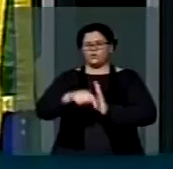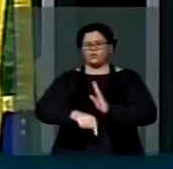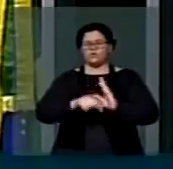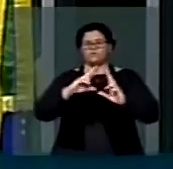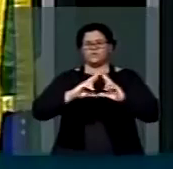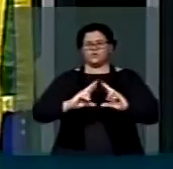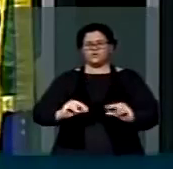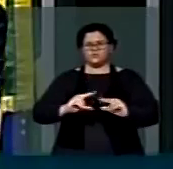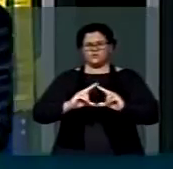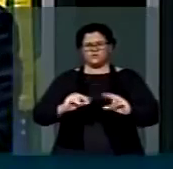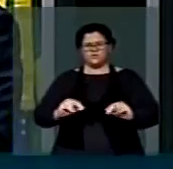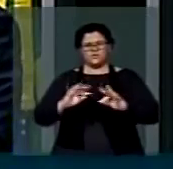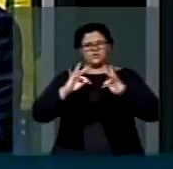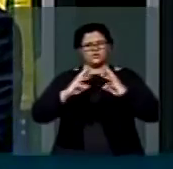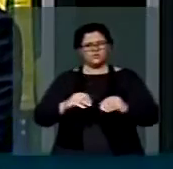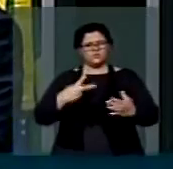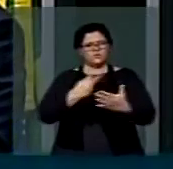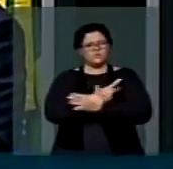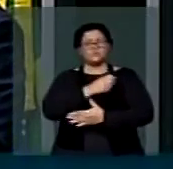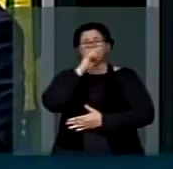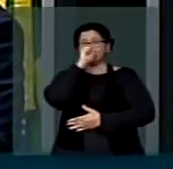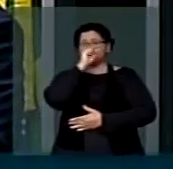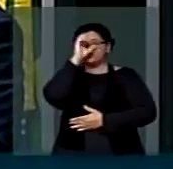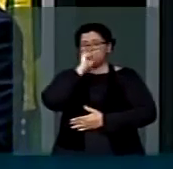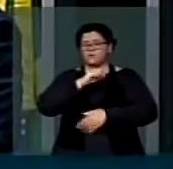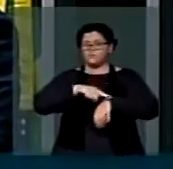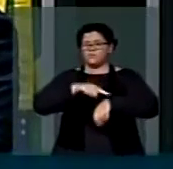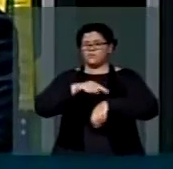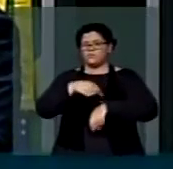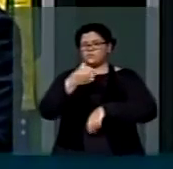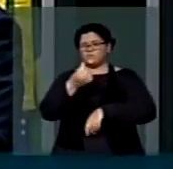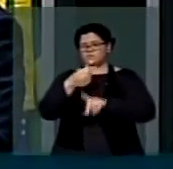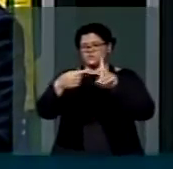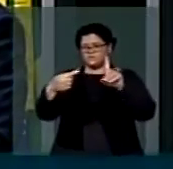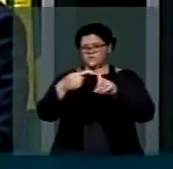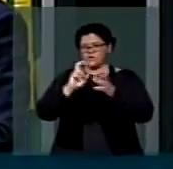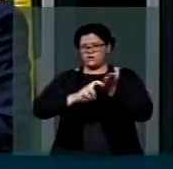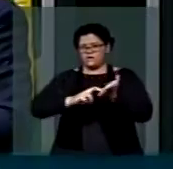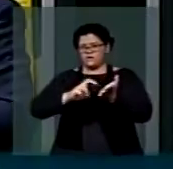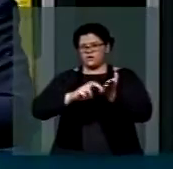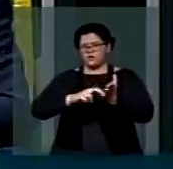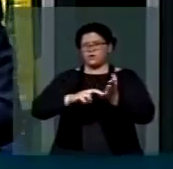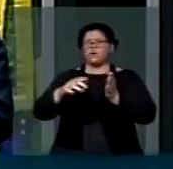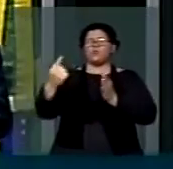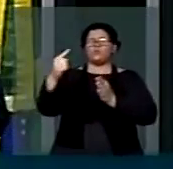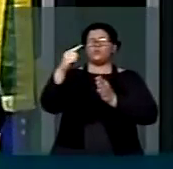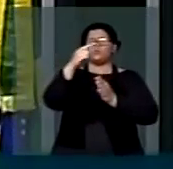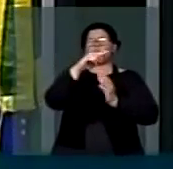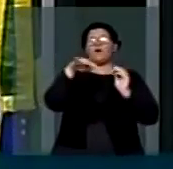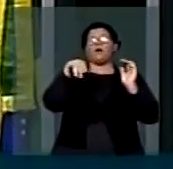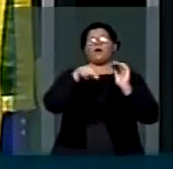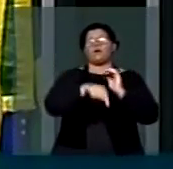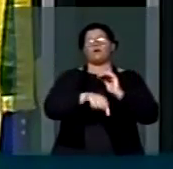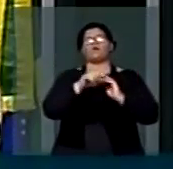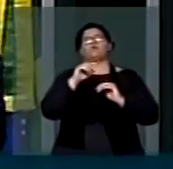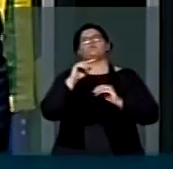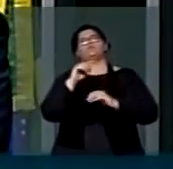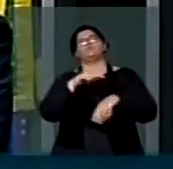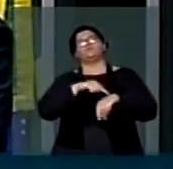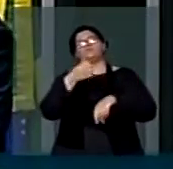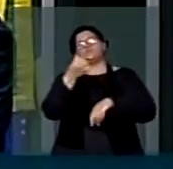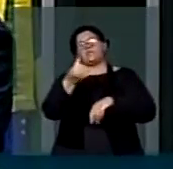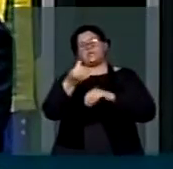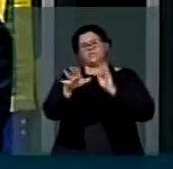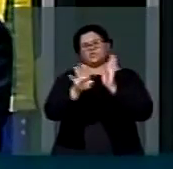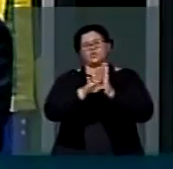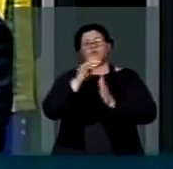entre as 6:30 da manhã e as 18 horas. Ao chegar aqui, ela ligou